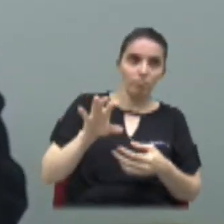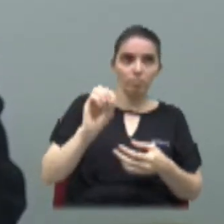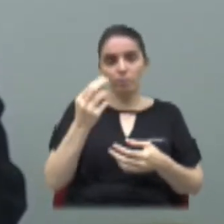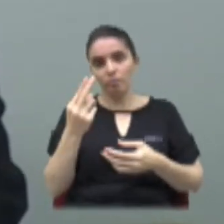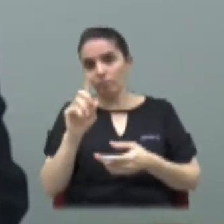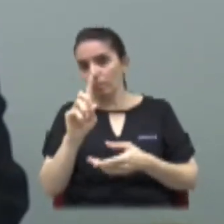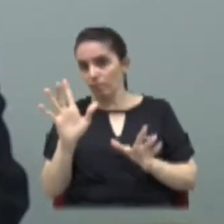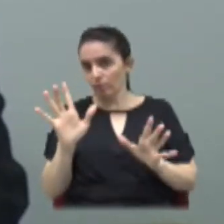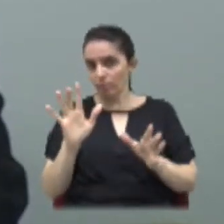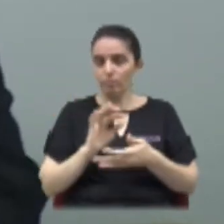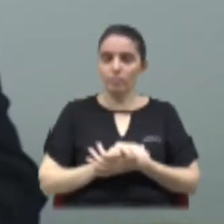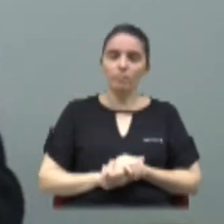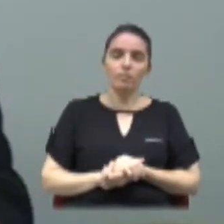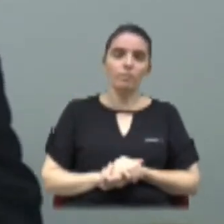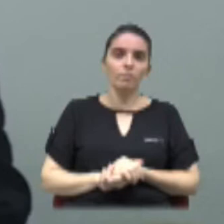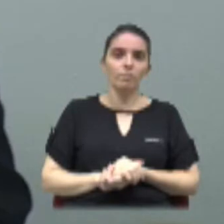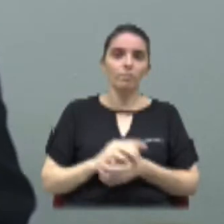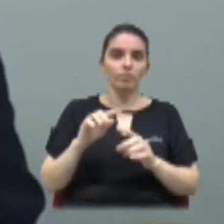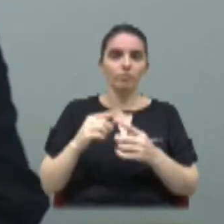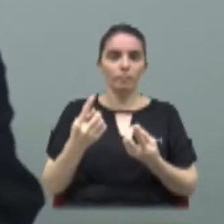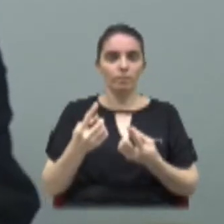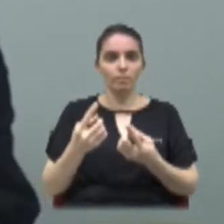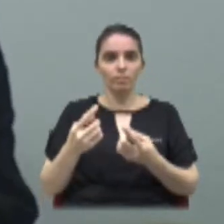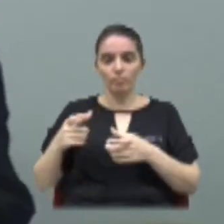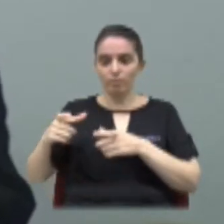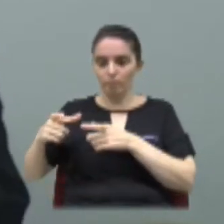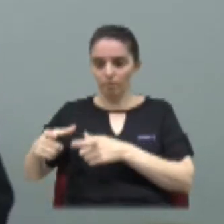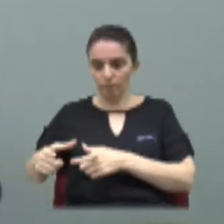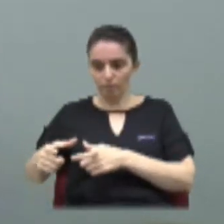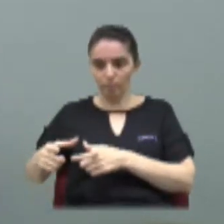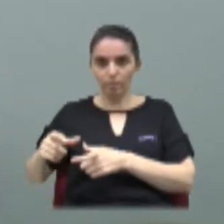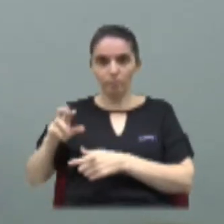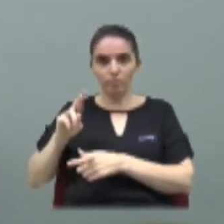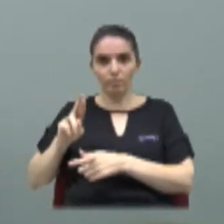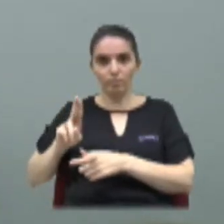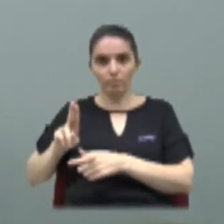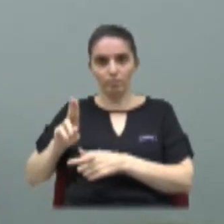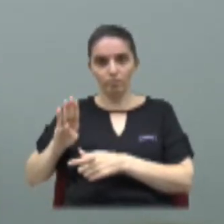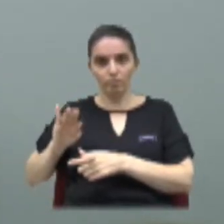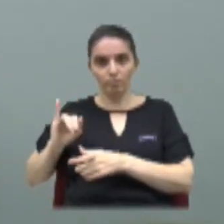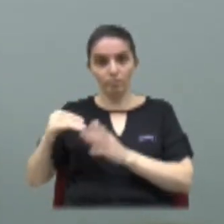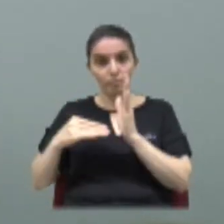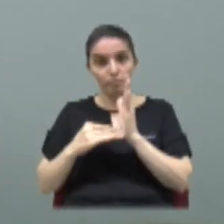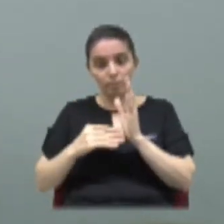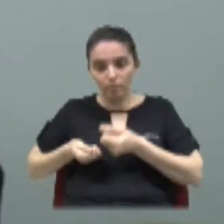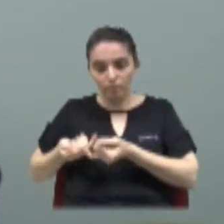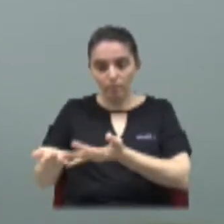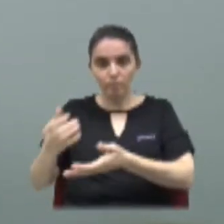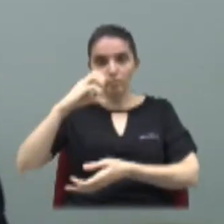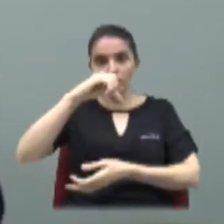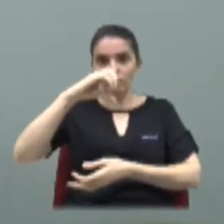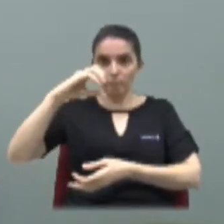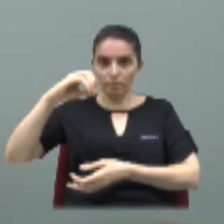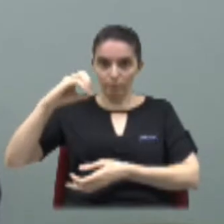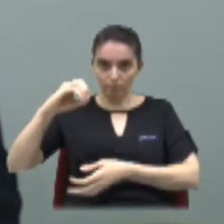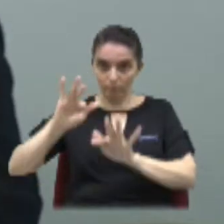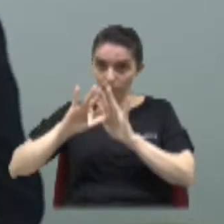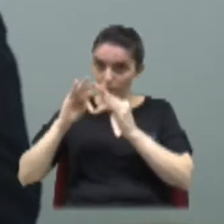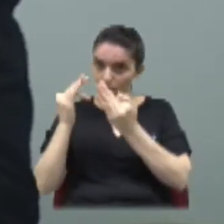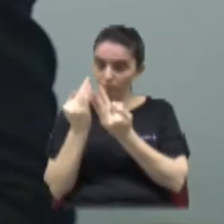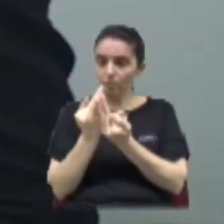Newton, Estevão e Érica. Está encerrada a votação. O projeto foi aprovado por todos